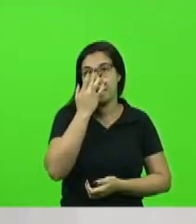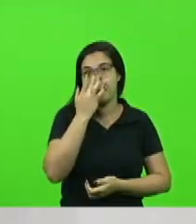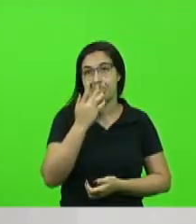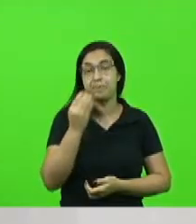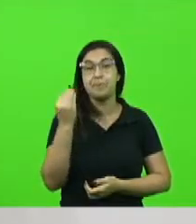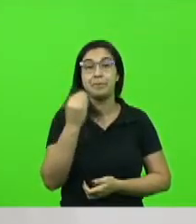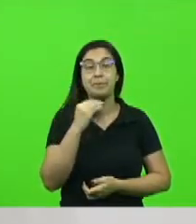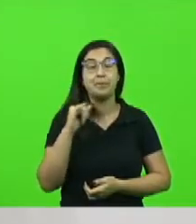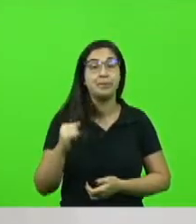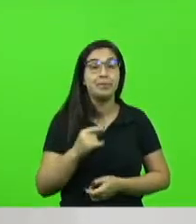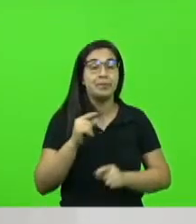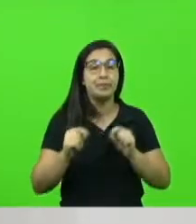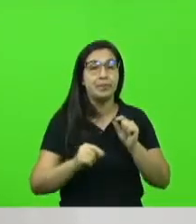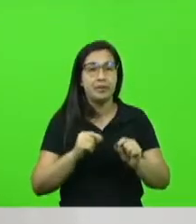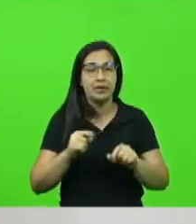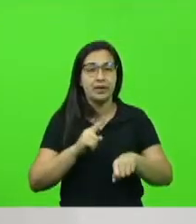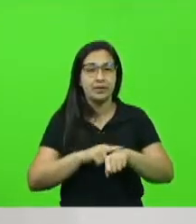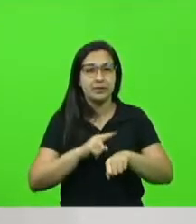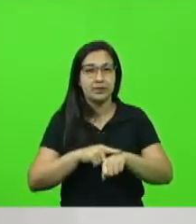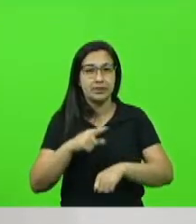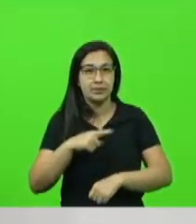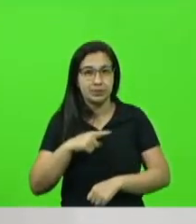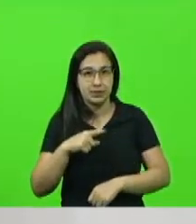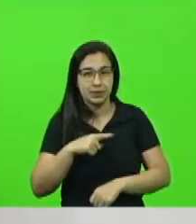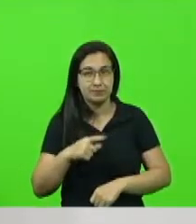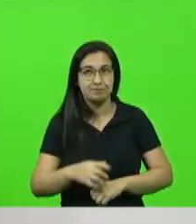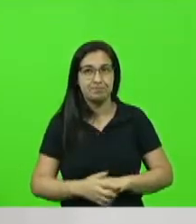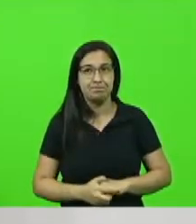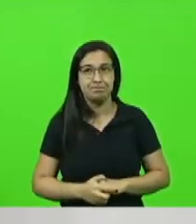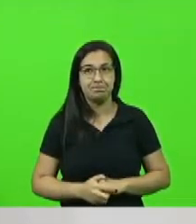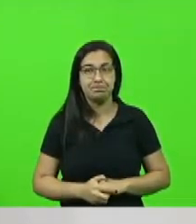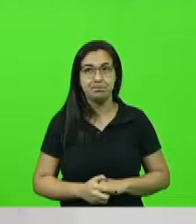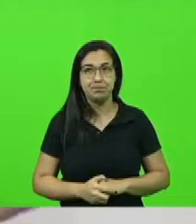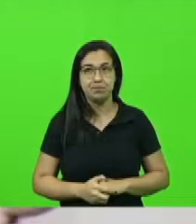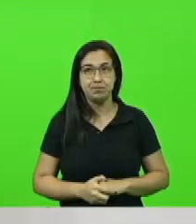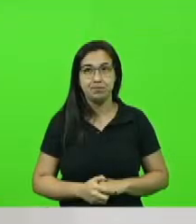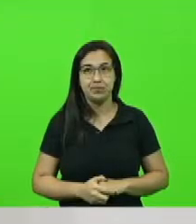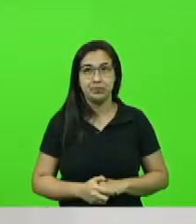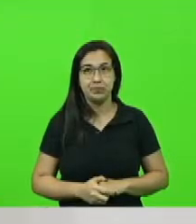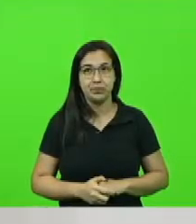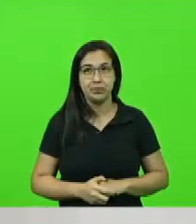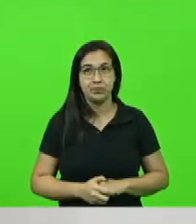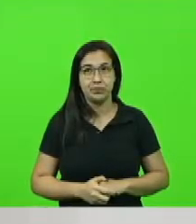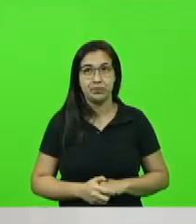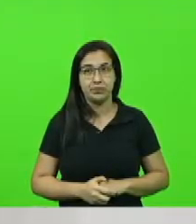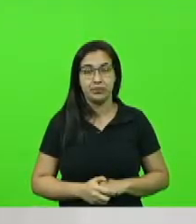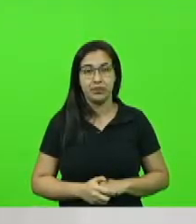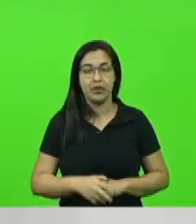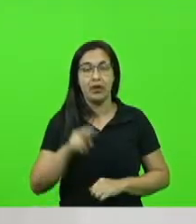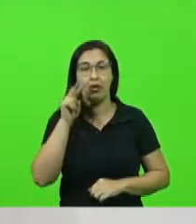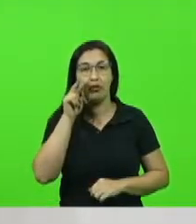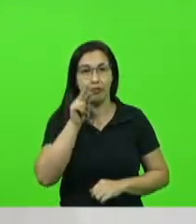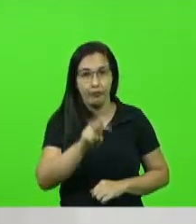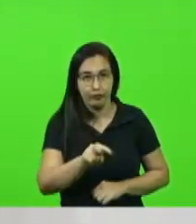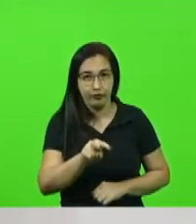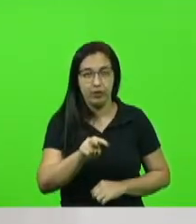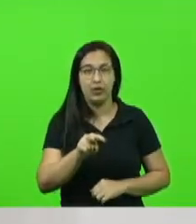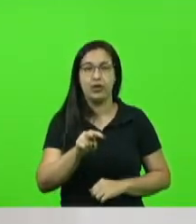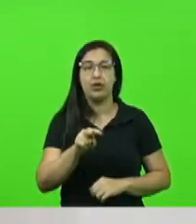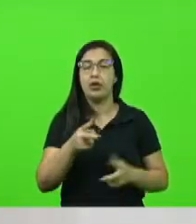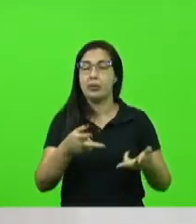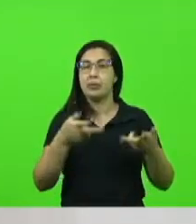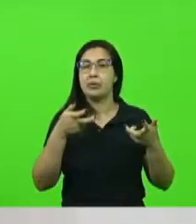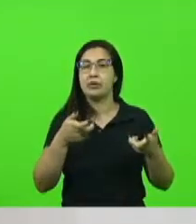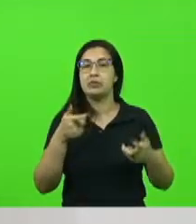aproveitando esse tempo que ainda temos, presidente, eu disse, eu acompanhei e volto a frisar aqui